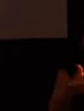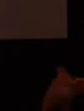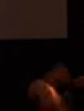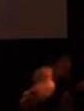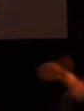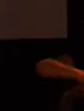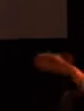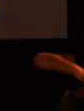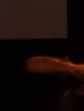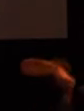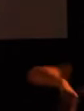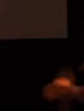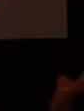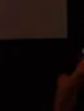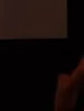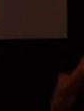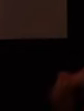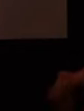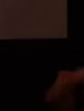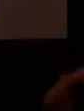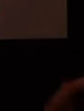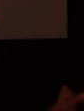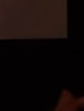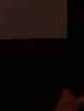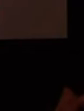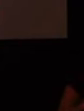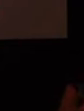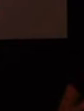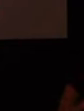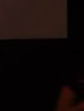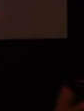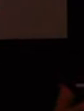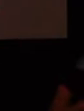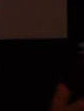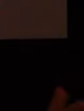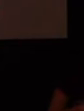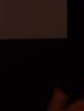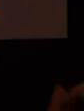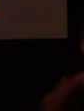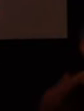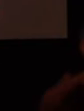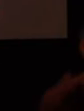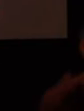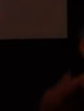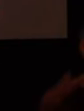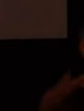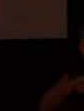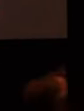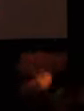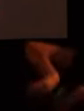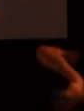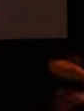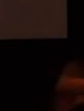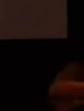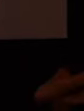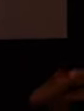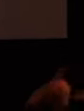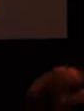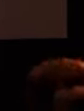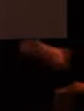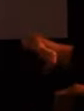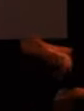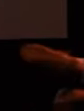faixa. Daí nós temos uma segunda faixa, uma terceira faixa, uma quarta faixa. Nesse modo